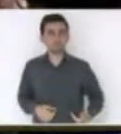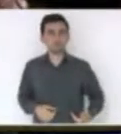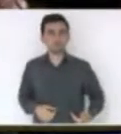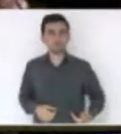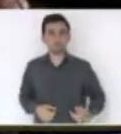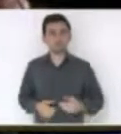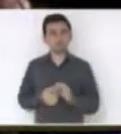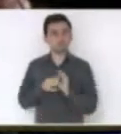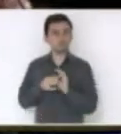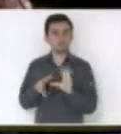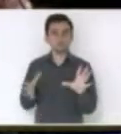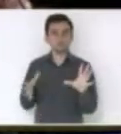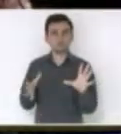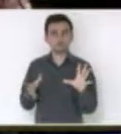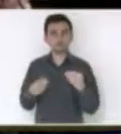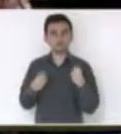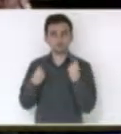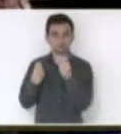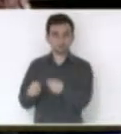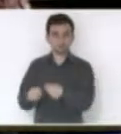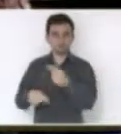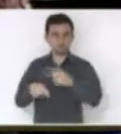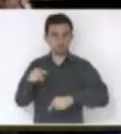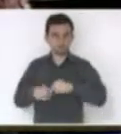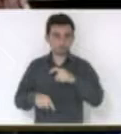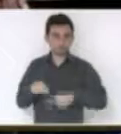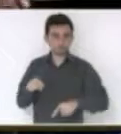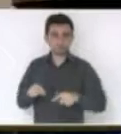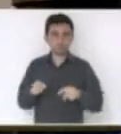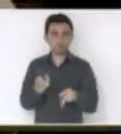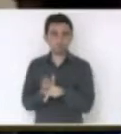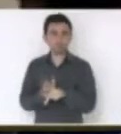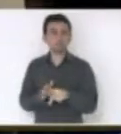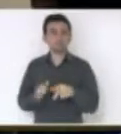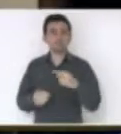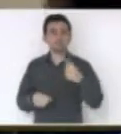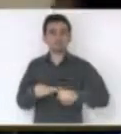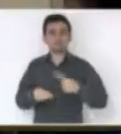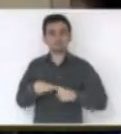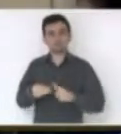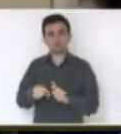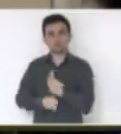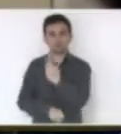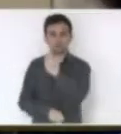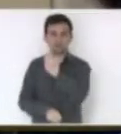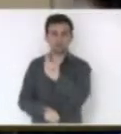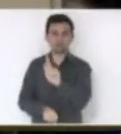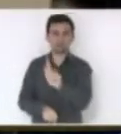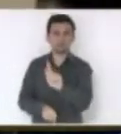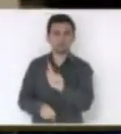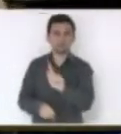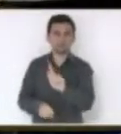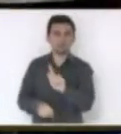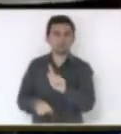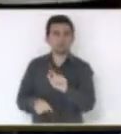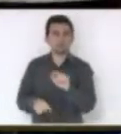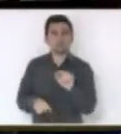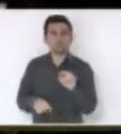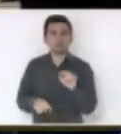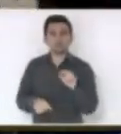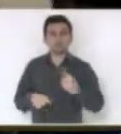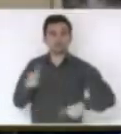que autoriza a doação de imóvel no município de Piratuba, e instalação de serviços públicos municipais,